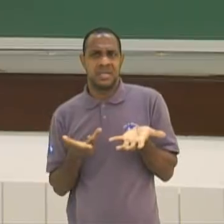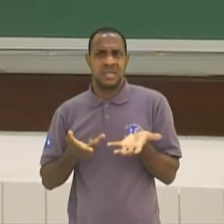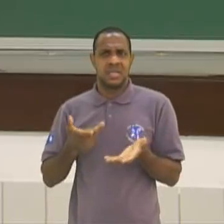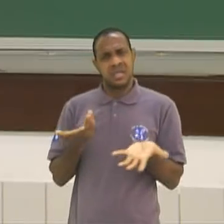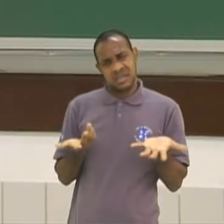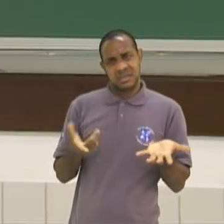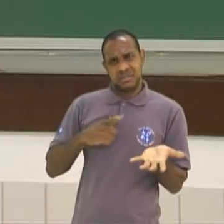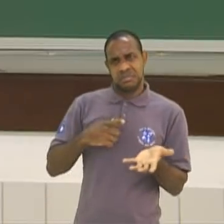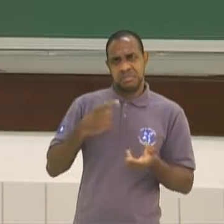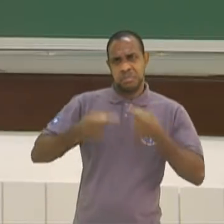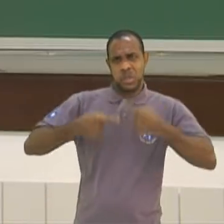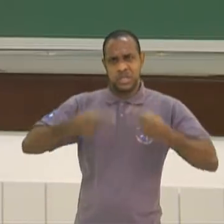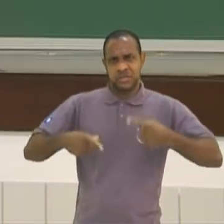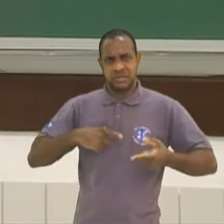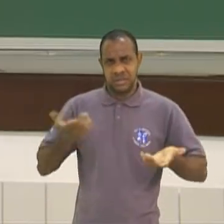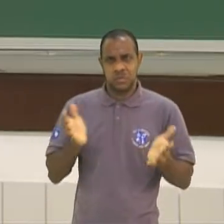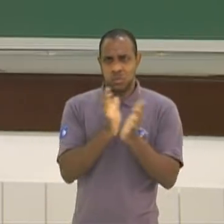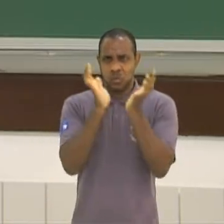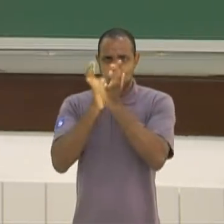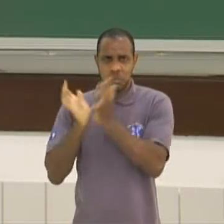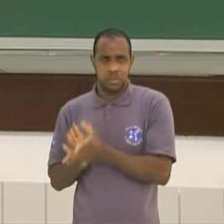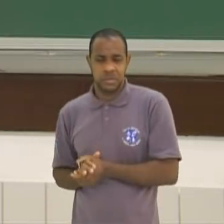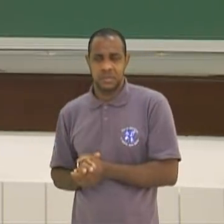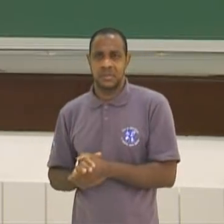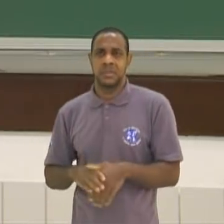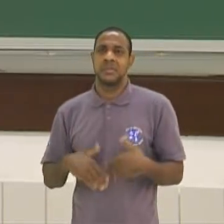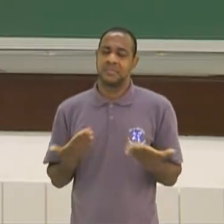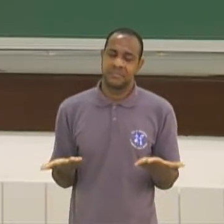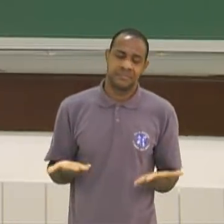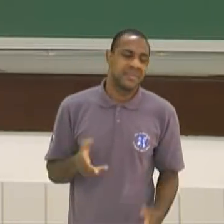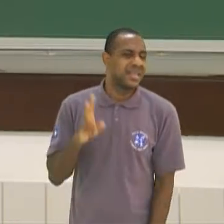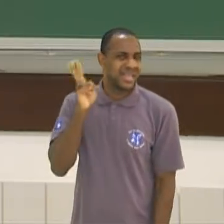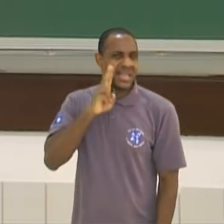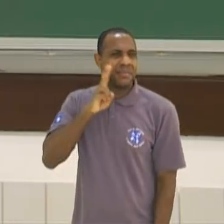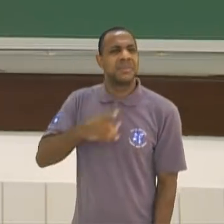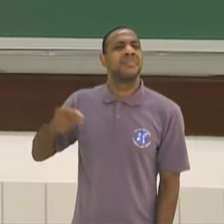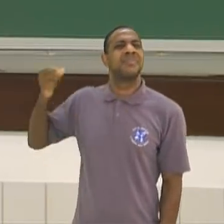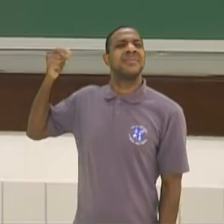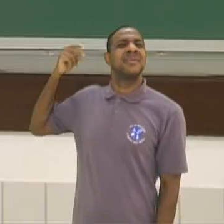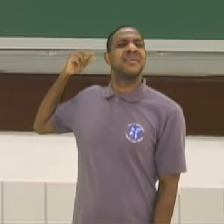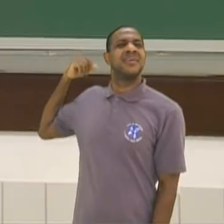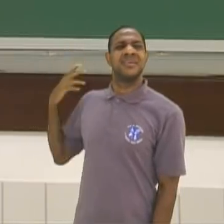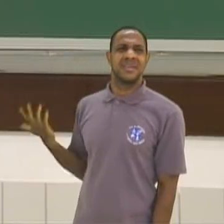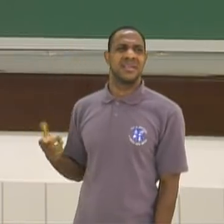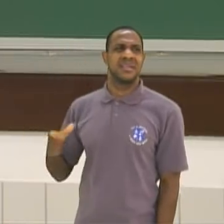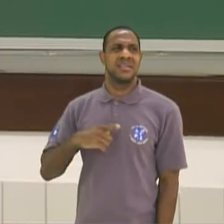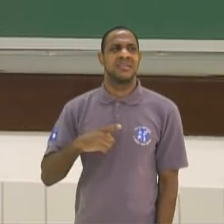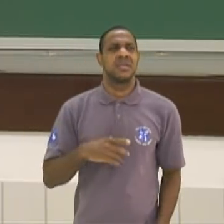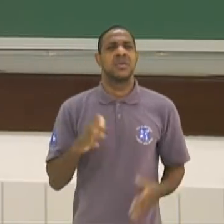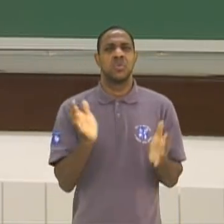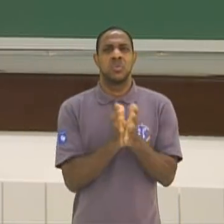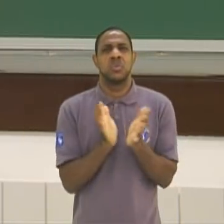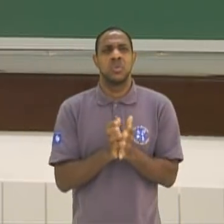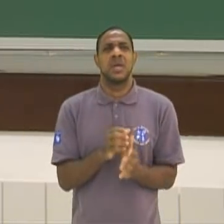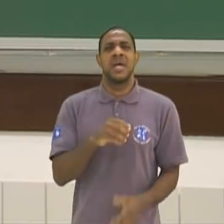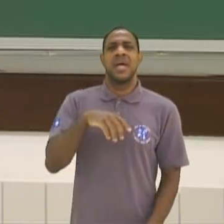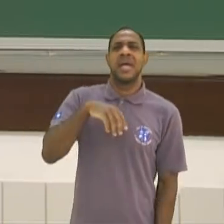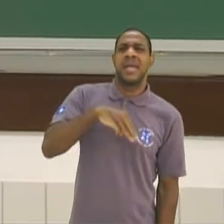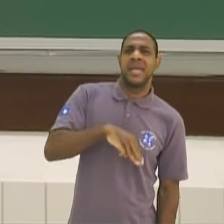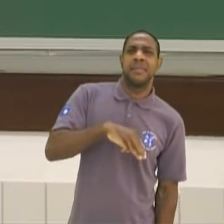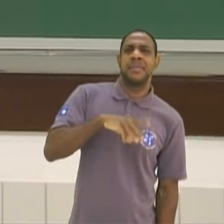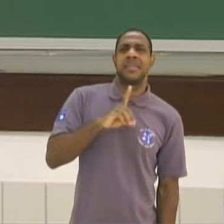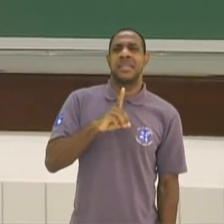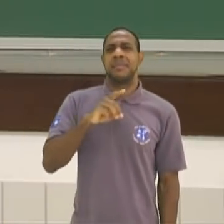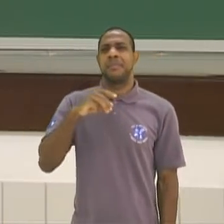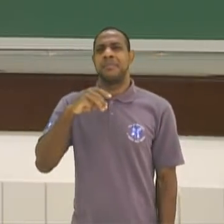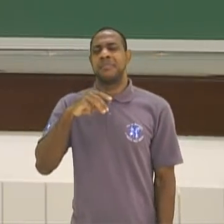do bipartidarismo, lá do Ato Institucional número 2 de 1965? Arena e MDB? Isso. Então, o